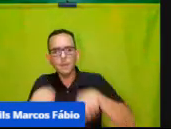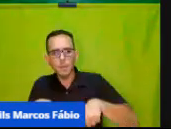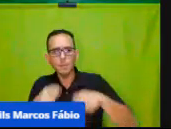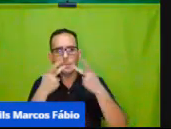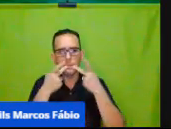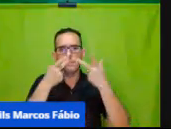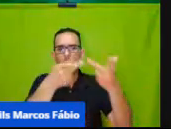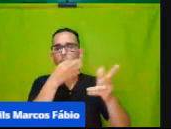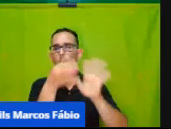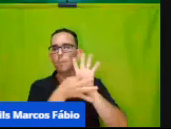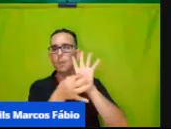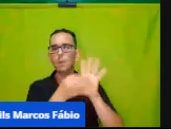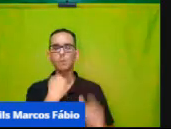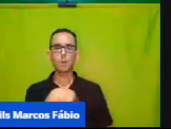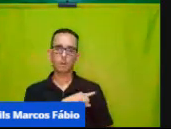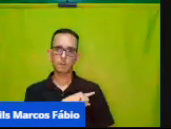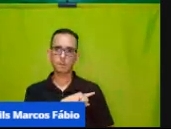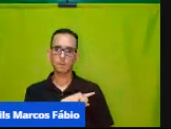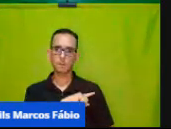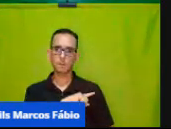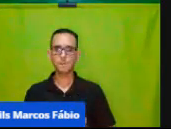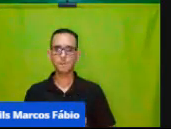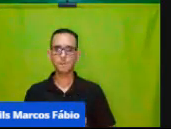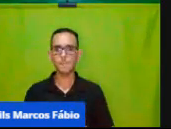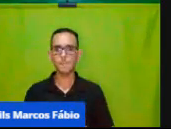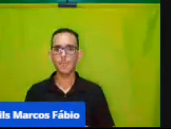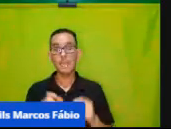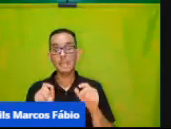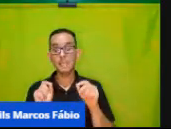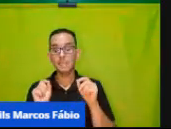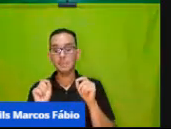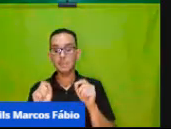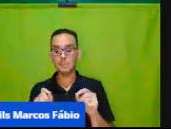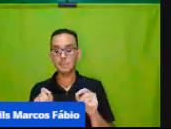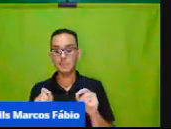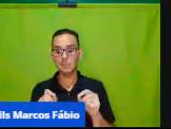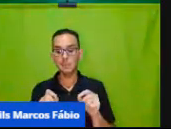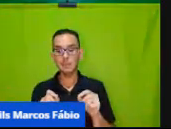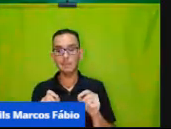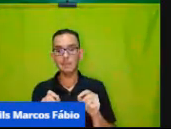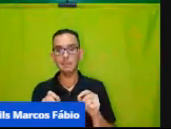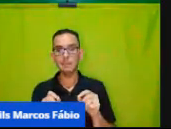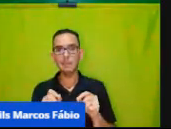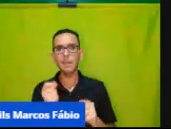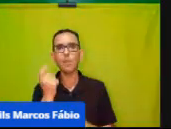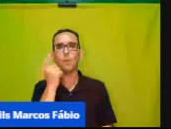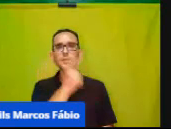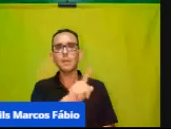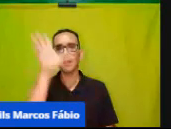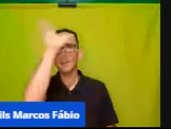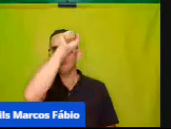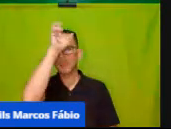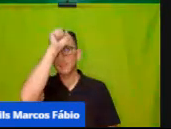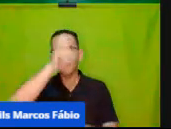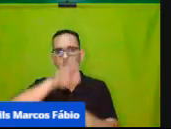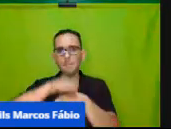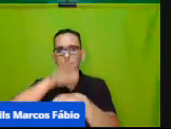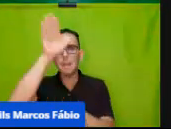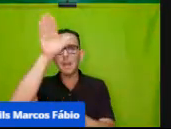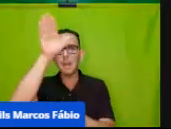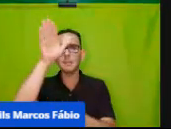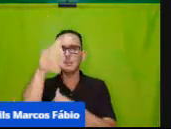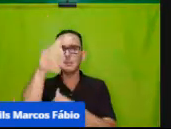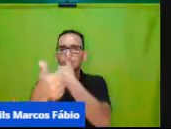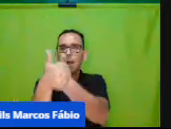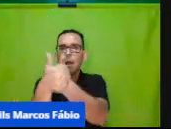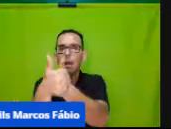opinião, né. Então, acho que nesse sentido, acho que a gente aprende mais, né, vocês estão muito mais próximos do que está acontecendo na